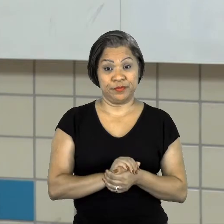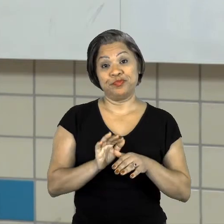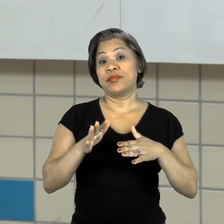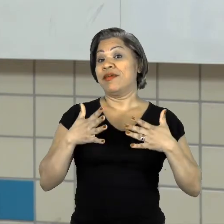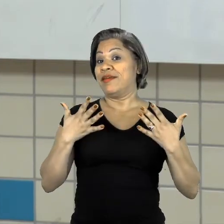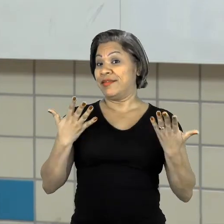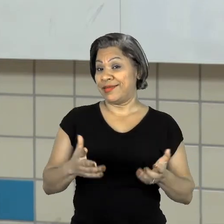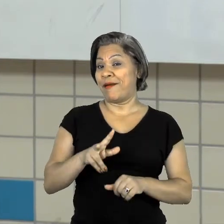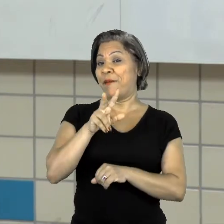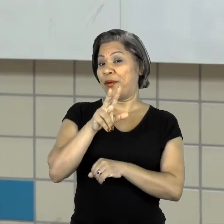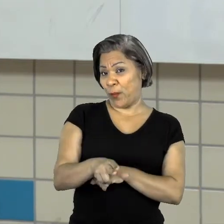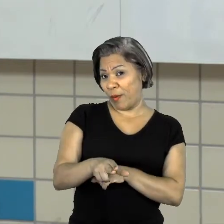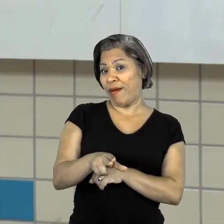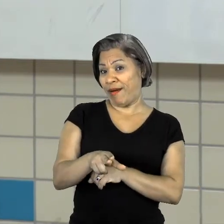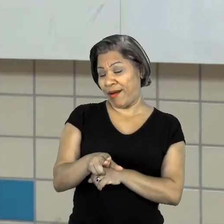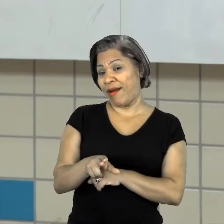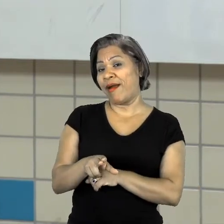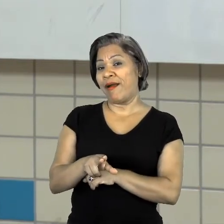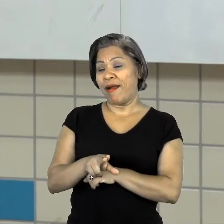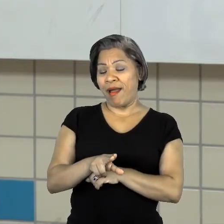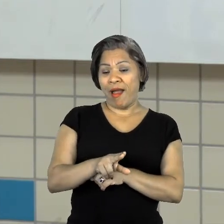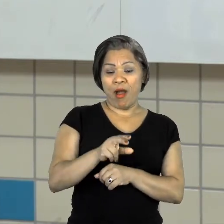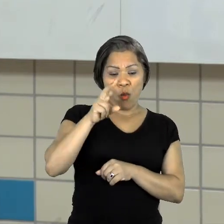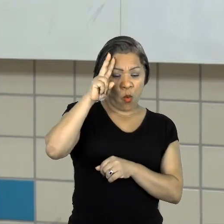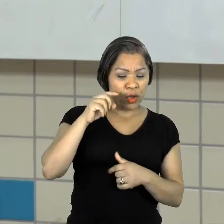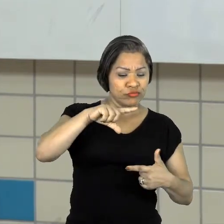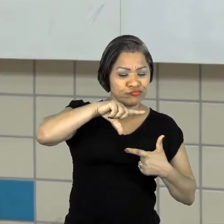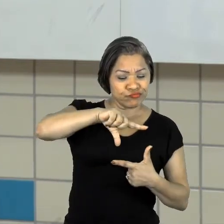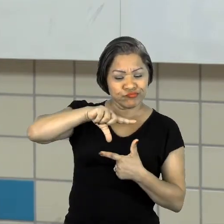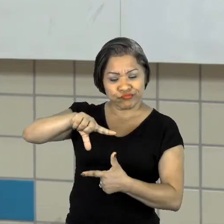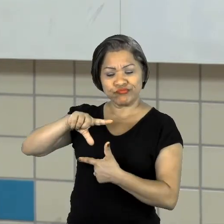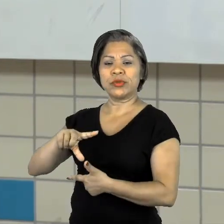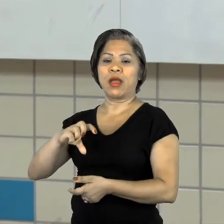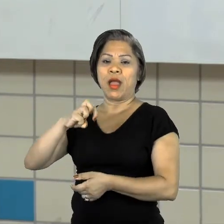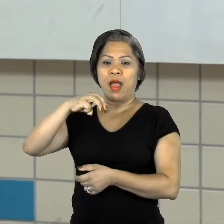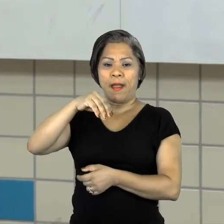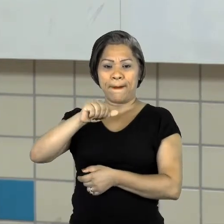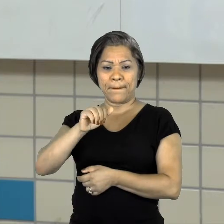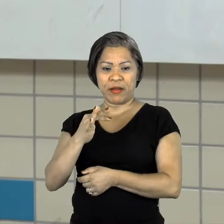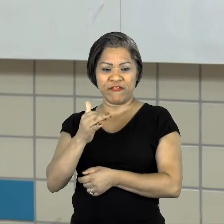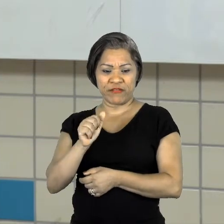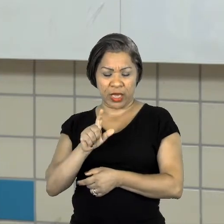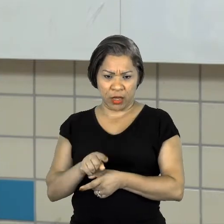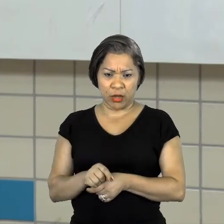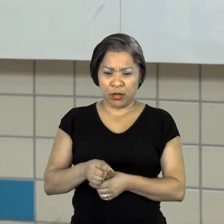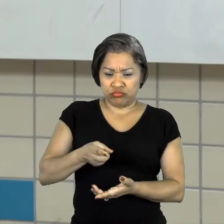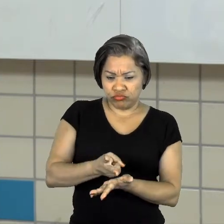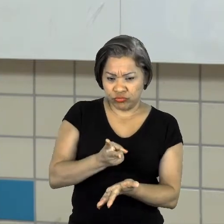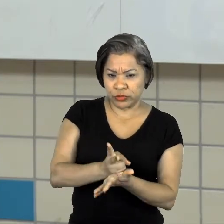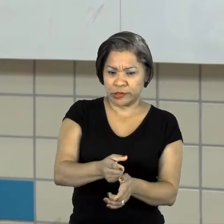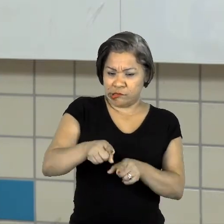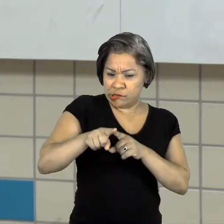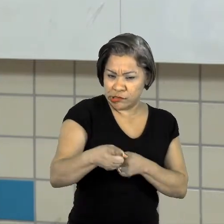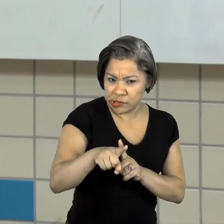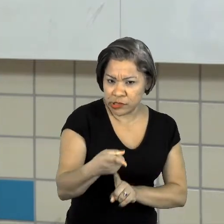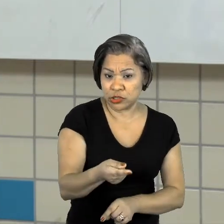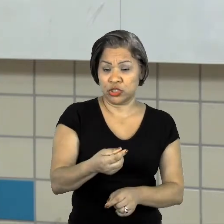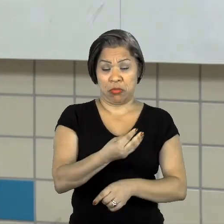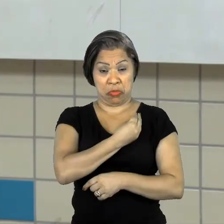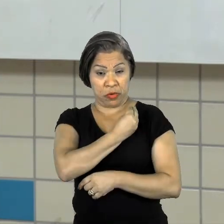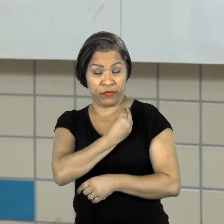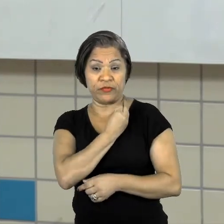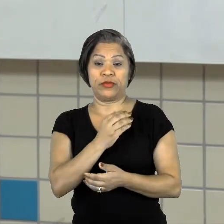da Mafalda, sempre criticando algo que acontece em nossa realidade. Aqui nesse exemplo, ela fala